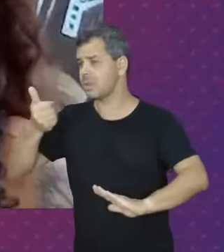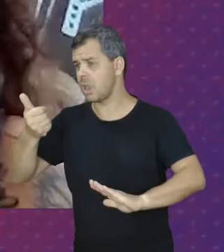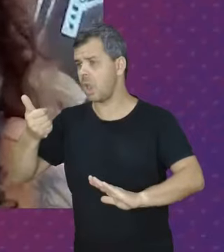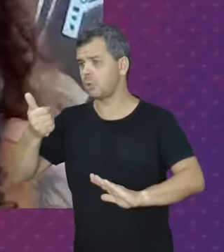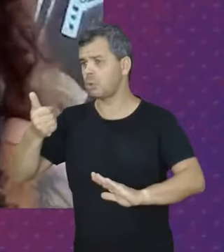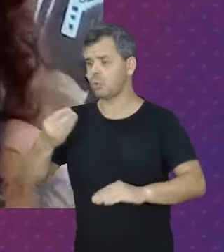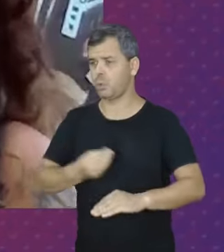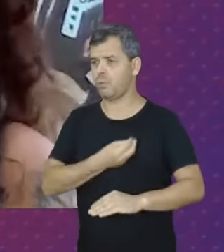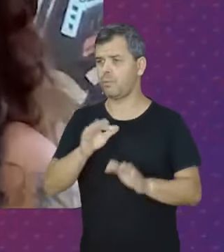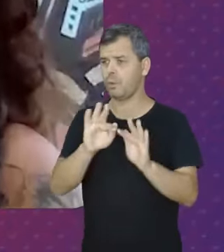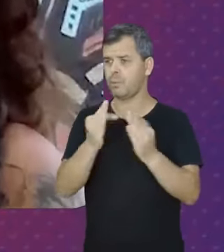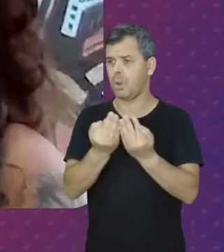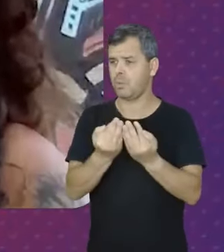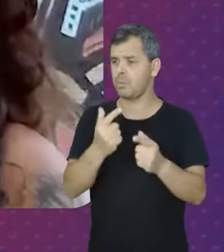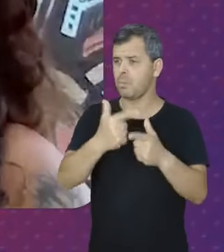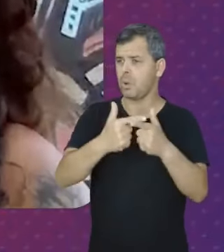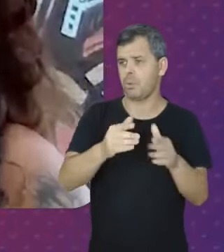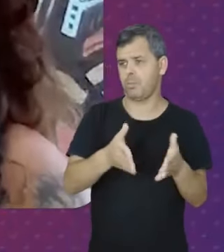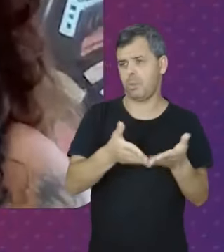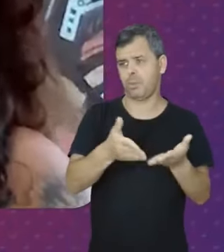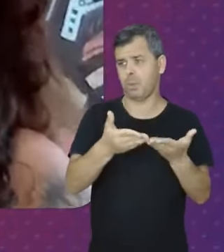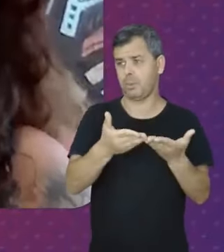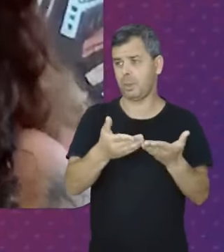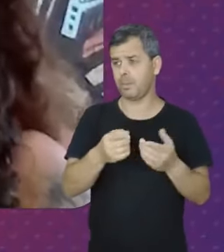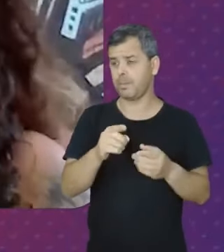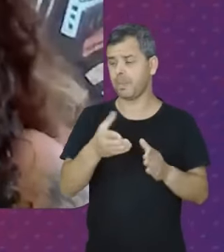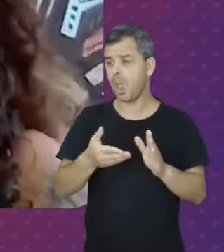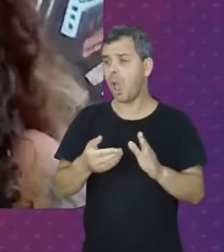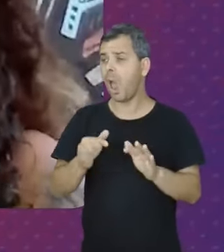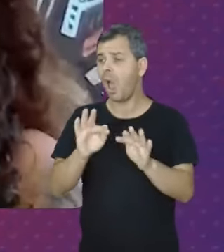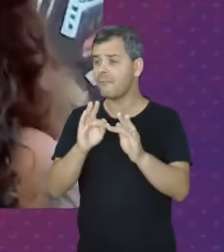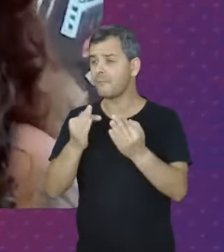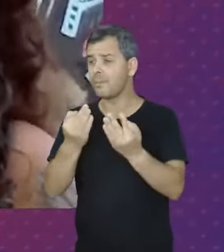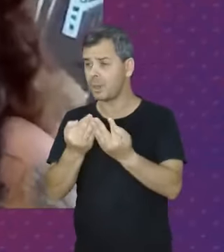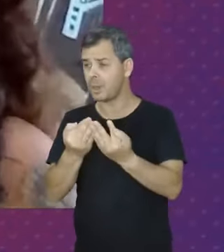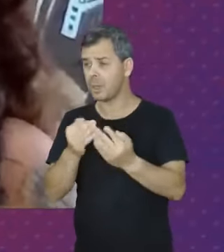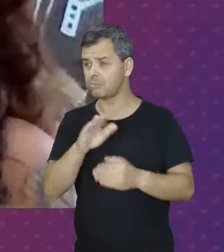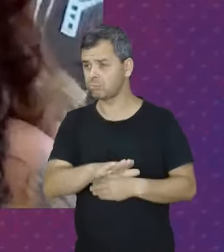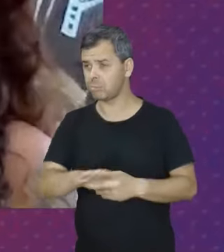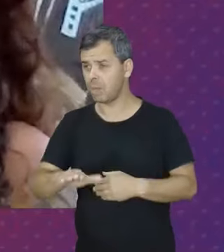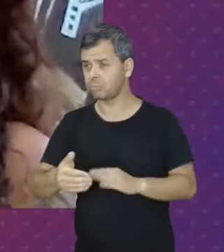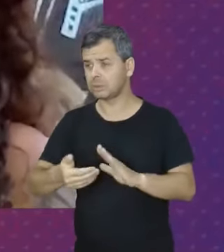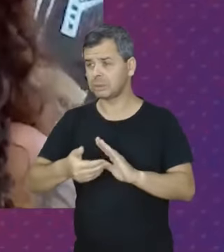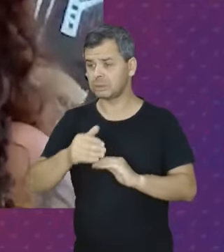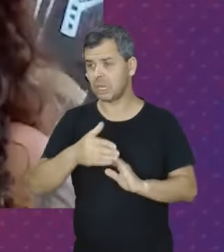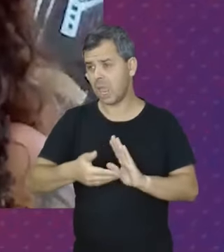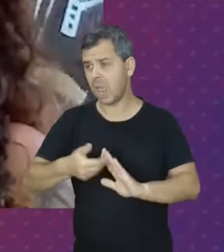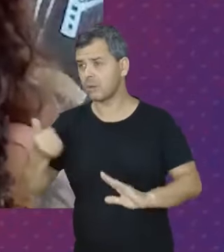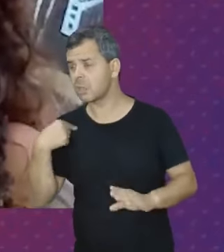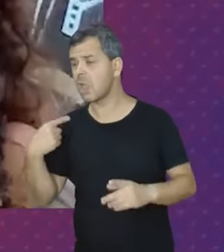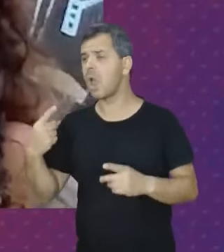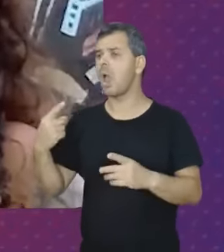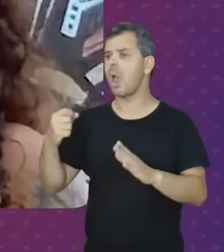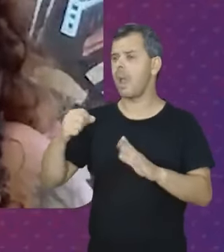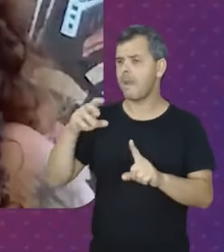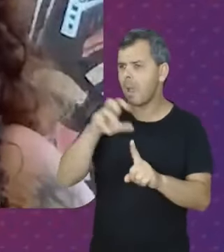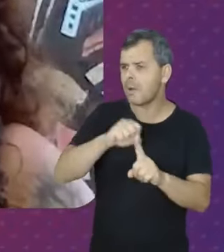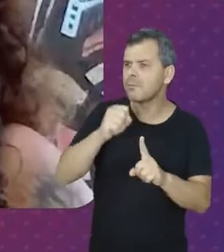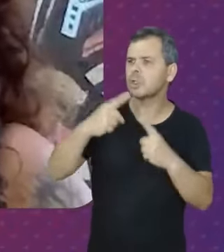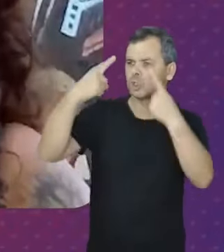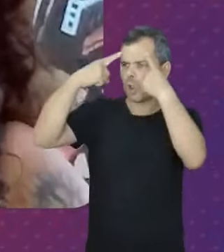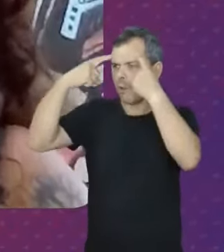família pela questão da pobreza. Então, as crianças são retiradas da família por outras questões de abuso, de